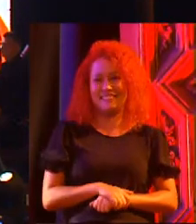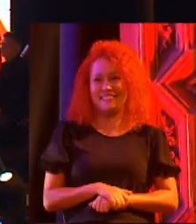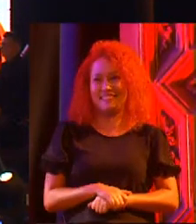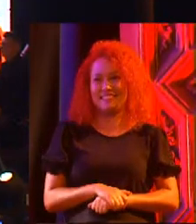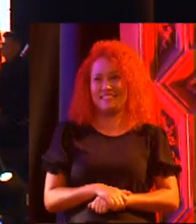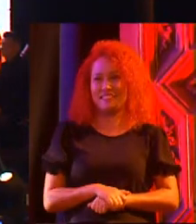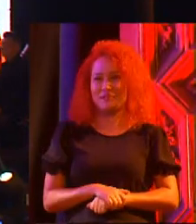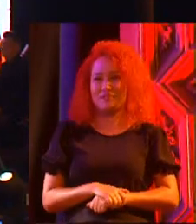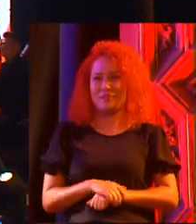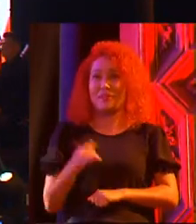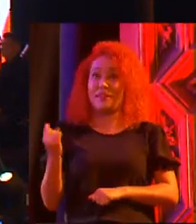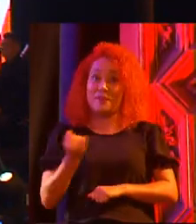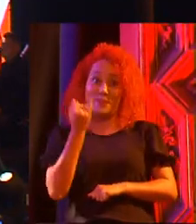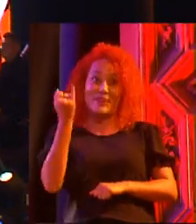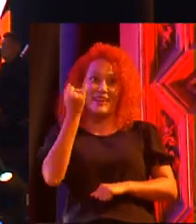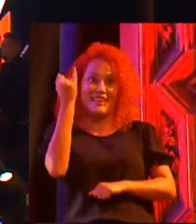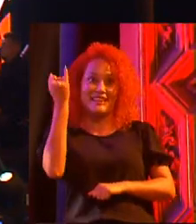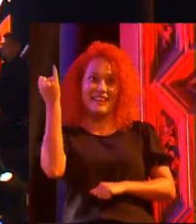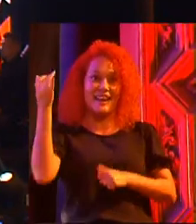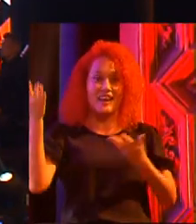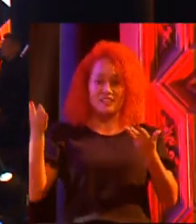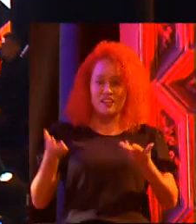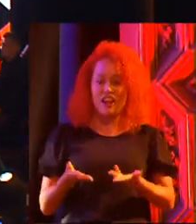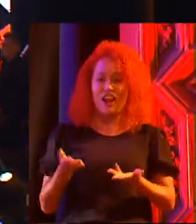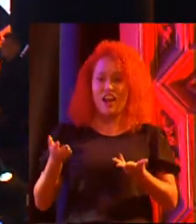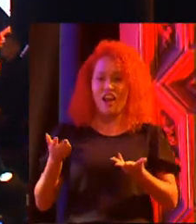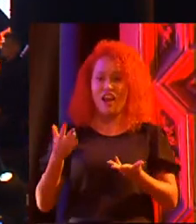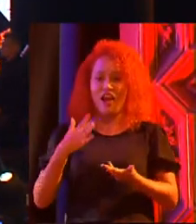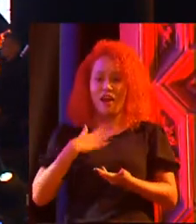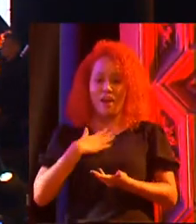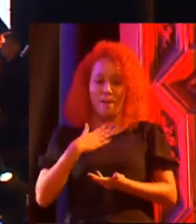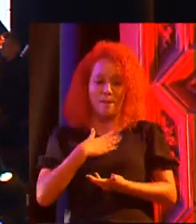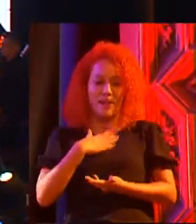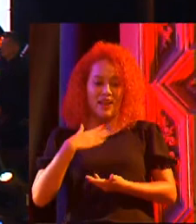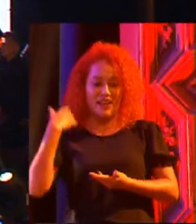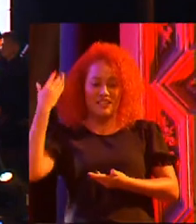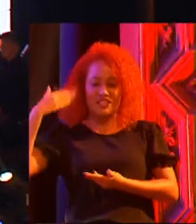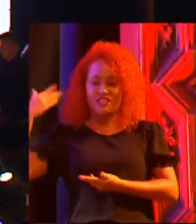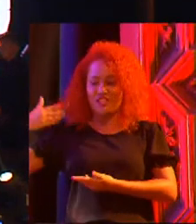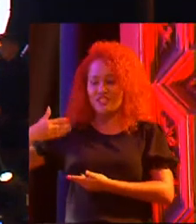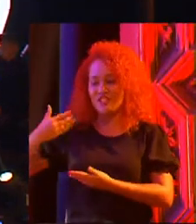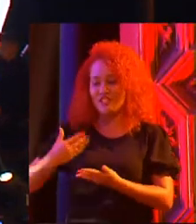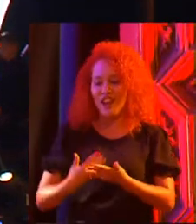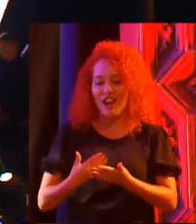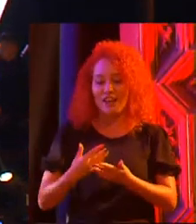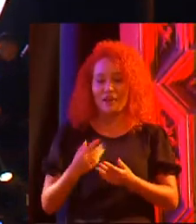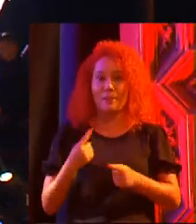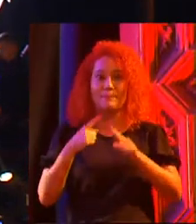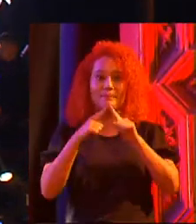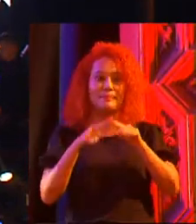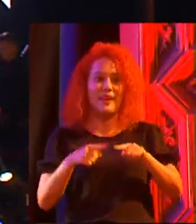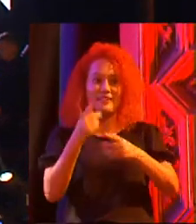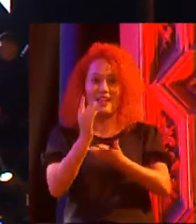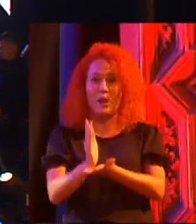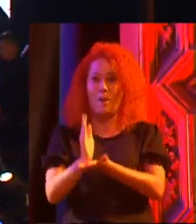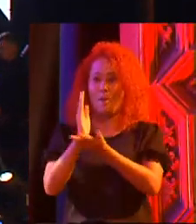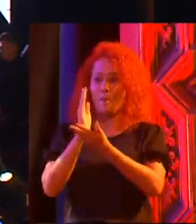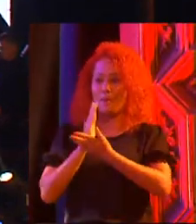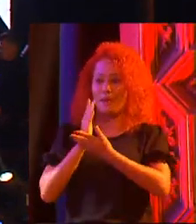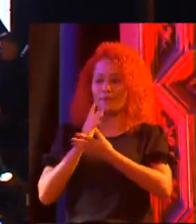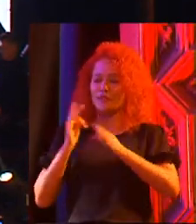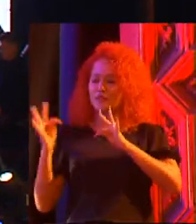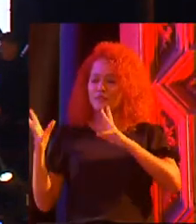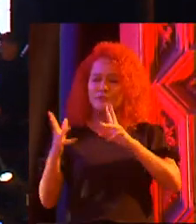É um momento muito importante na minha carreira, mas é um prêmio coletivo. É um prêmio que fala da nossa